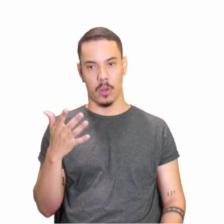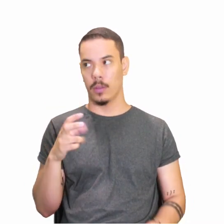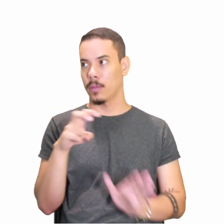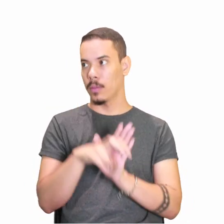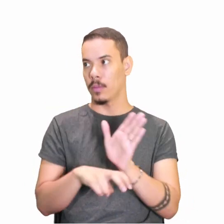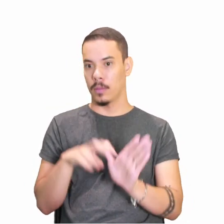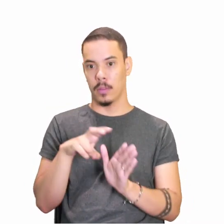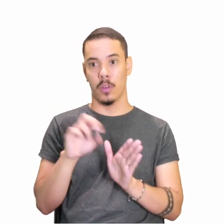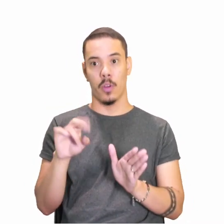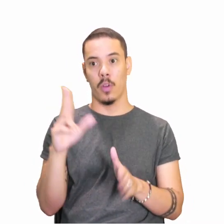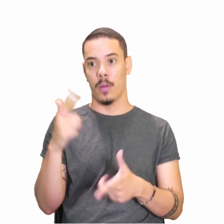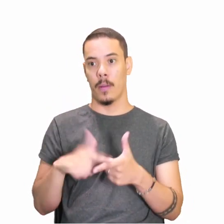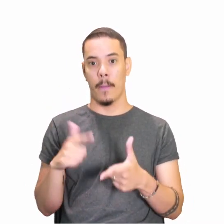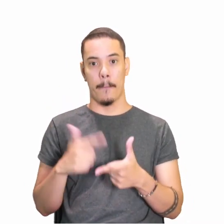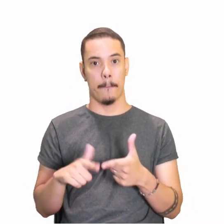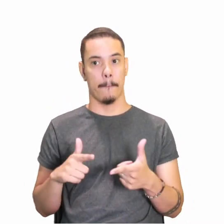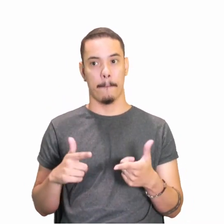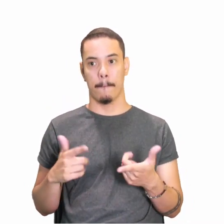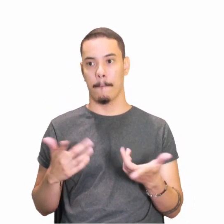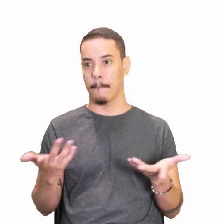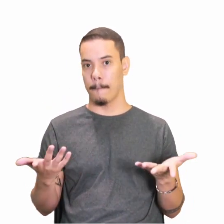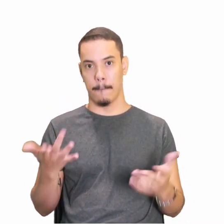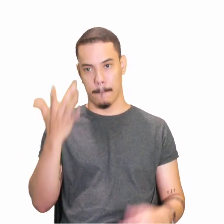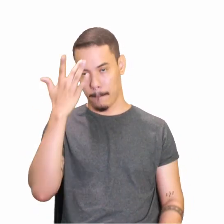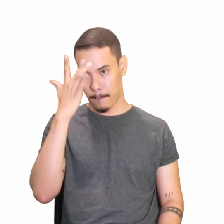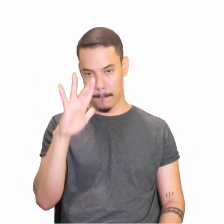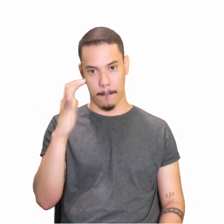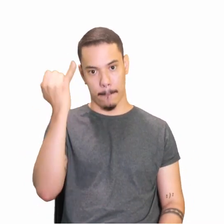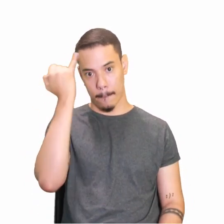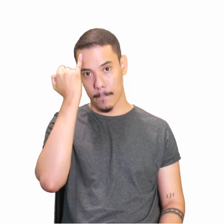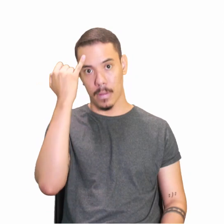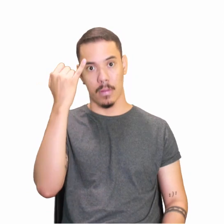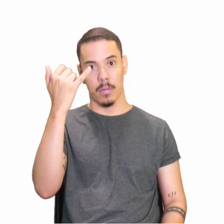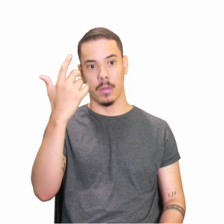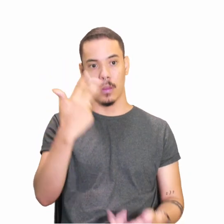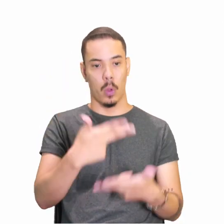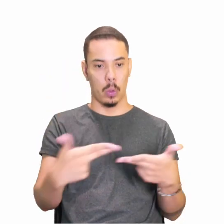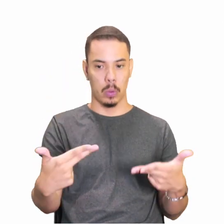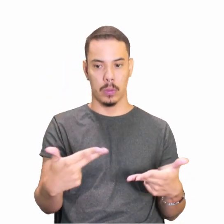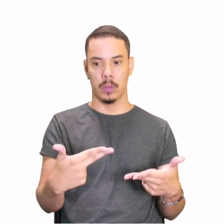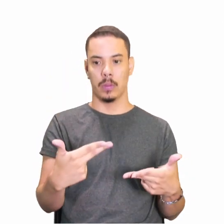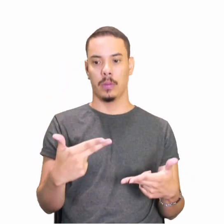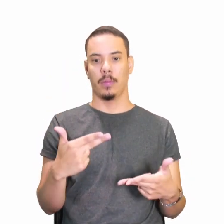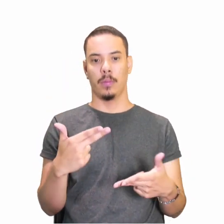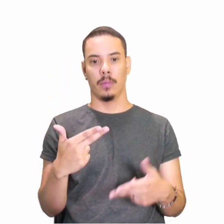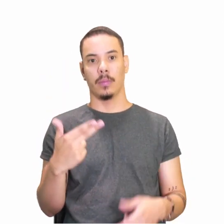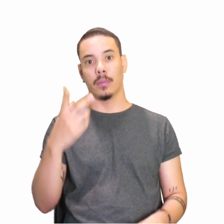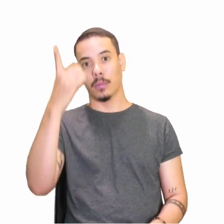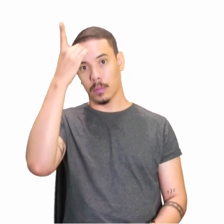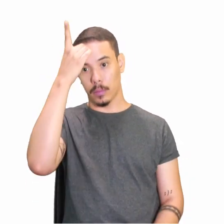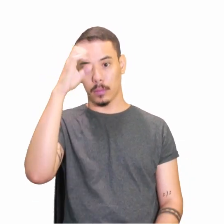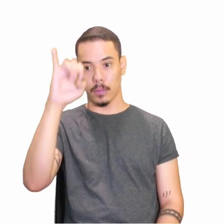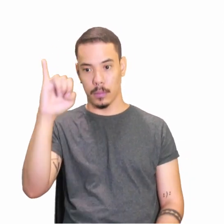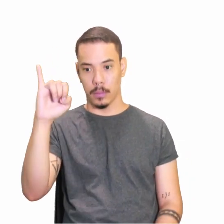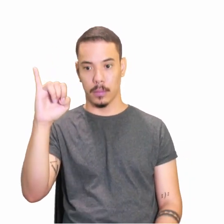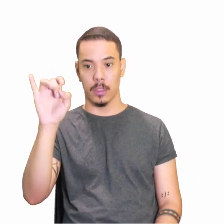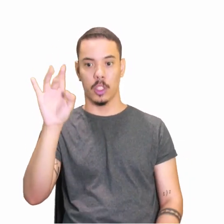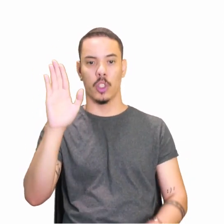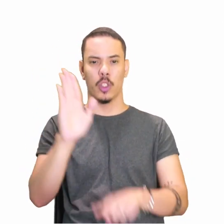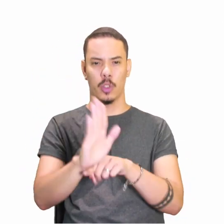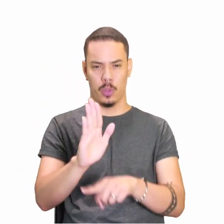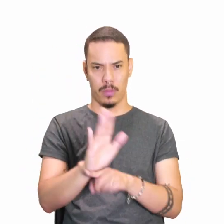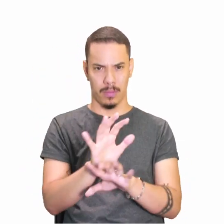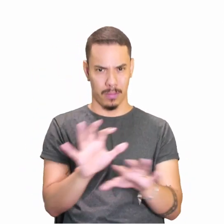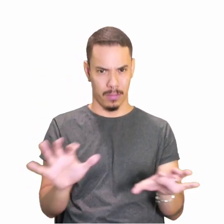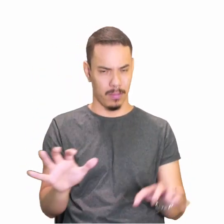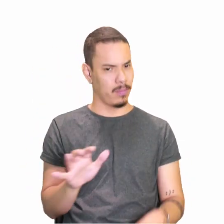for a dificuldade, né? Física, mental, intelectual, é achar que ajudar é só financeiro, é só o dinheiro, né?